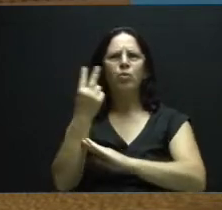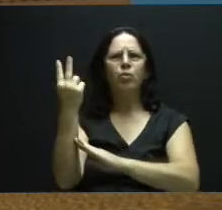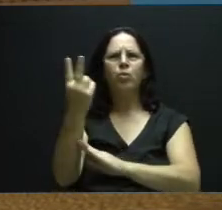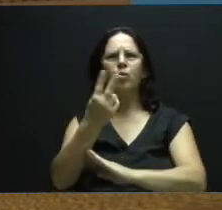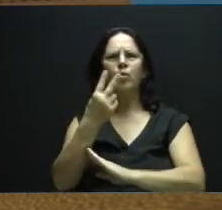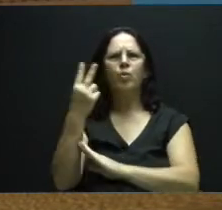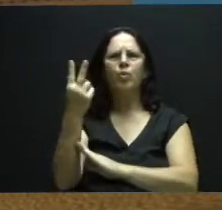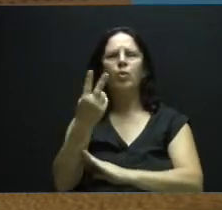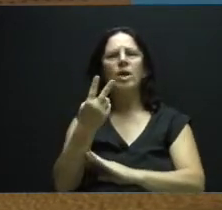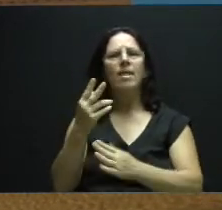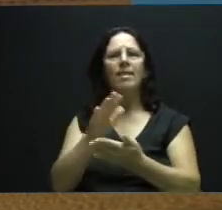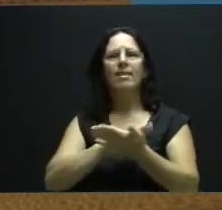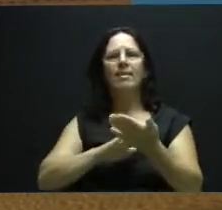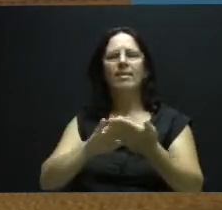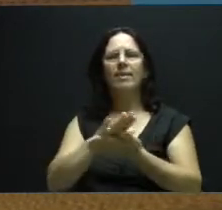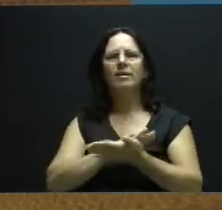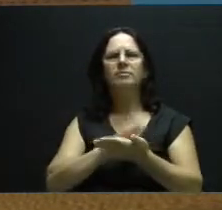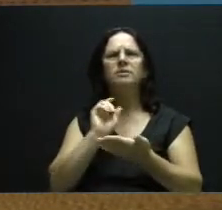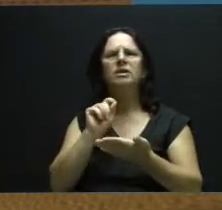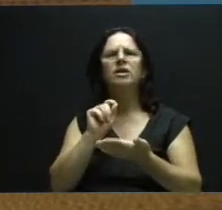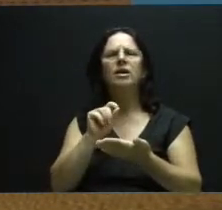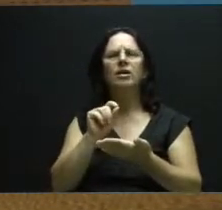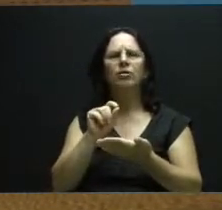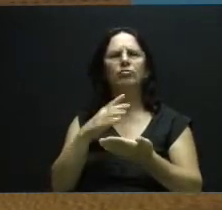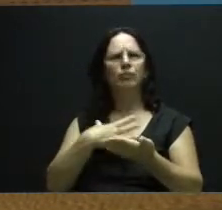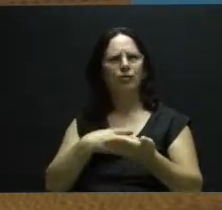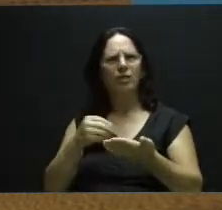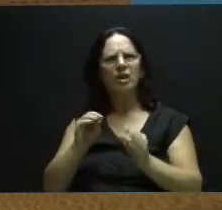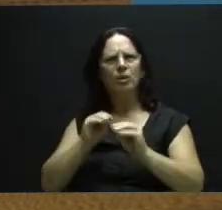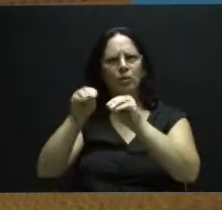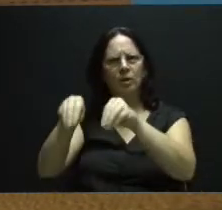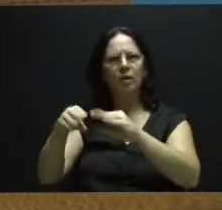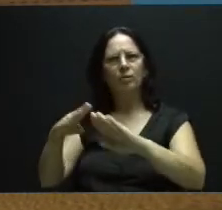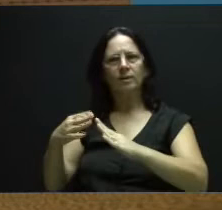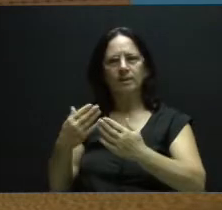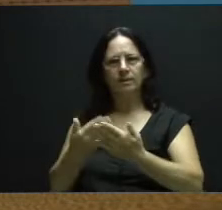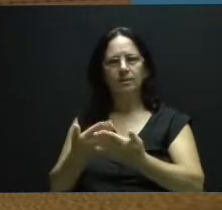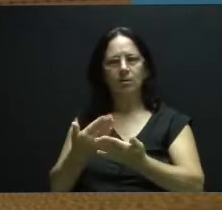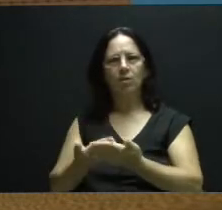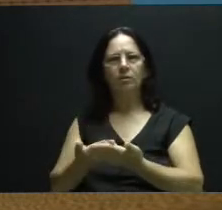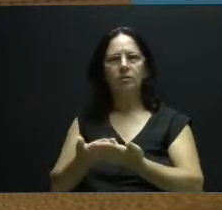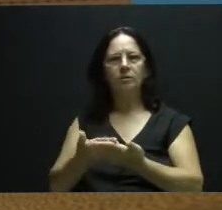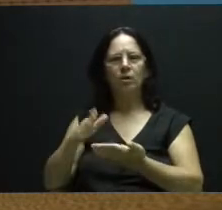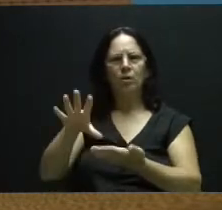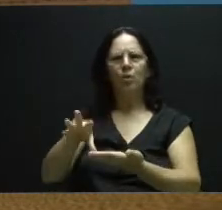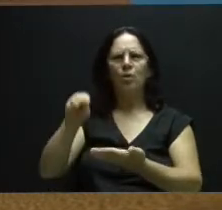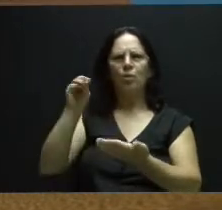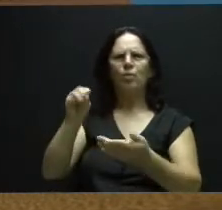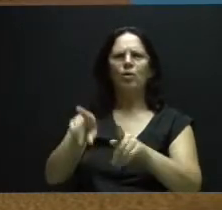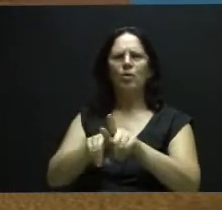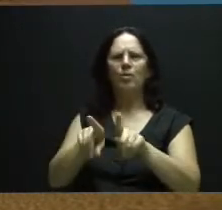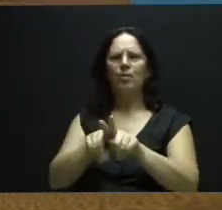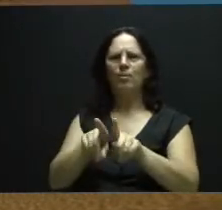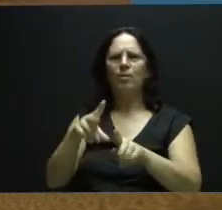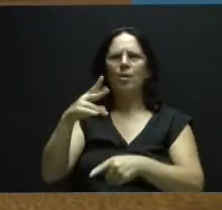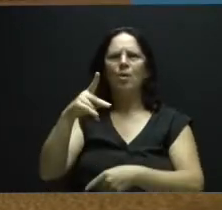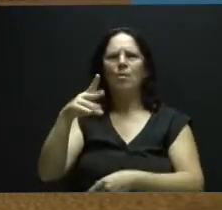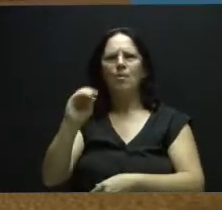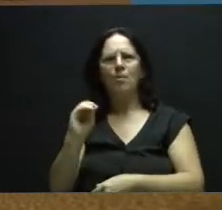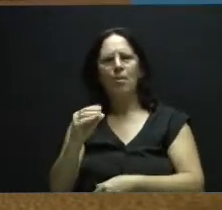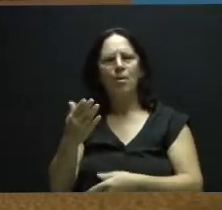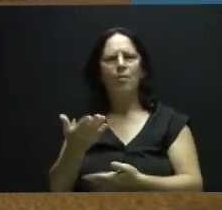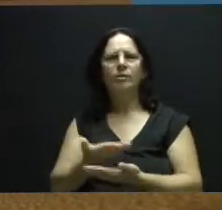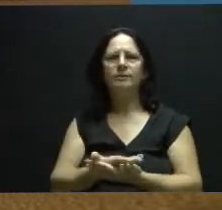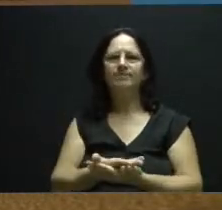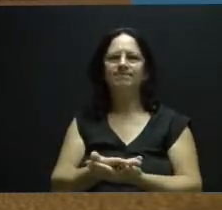imagining será com o filho deles estariam lá dentro hoje um pó não estariam né mas aqui eu quero